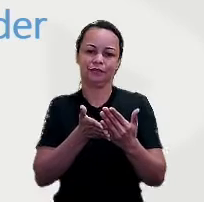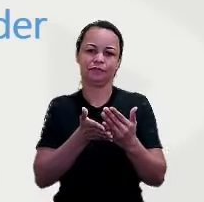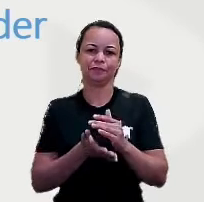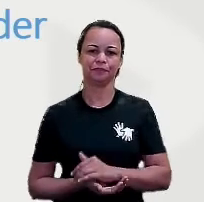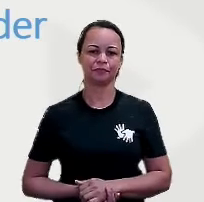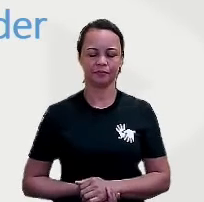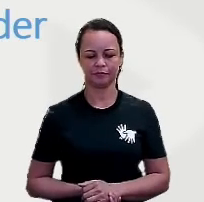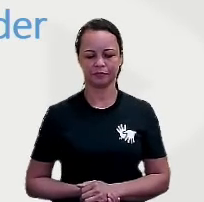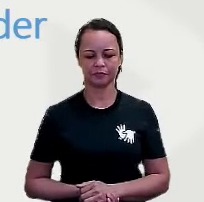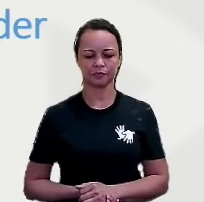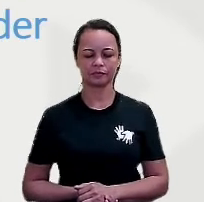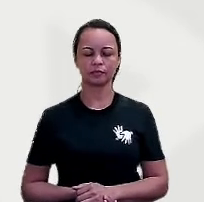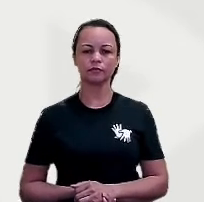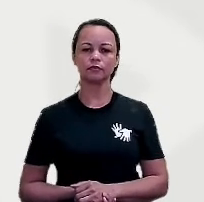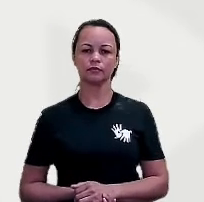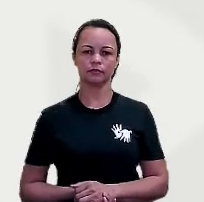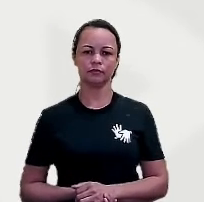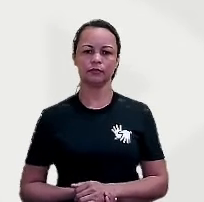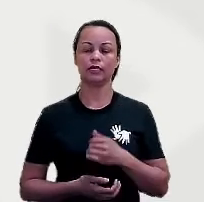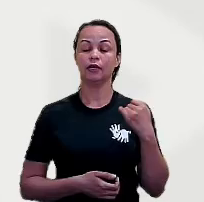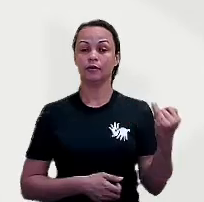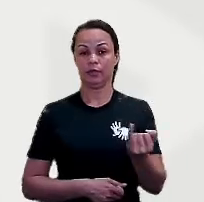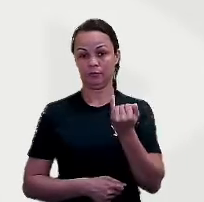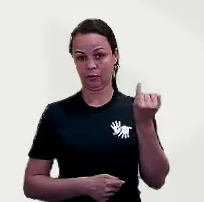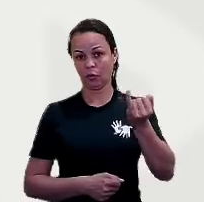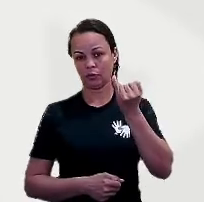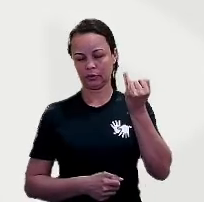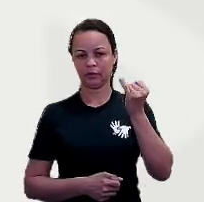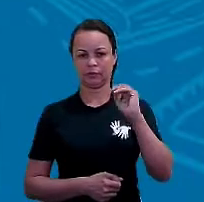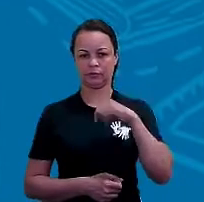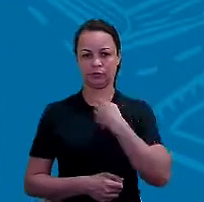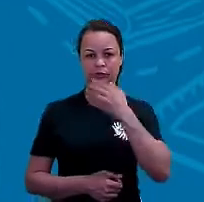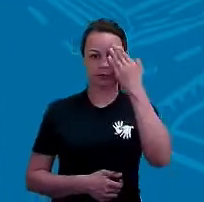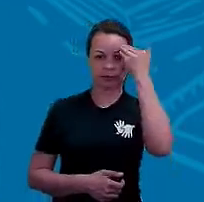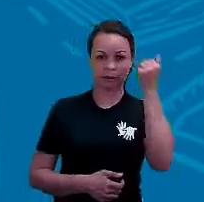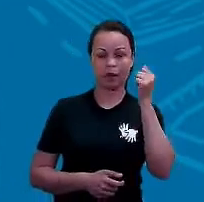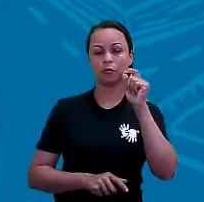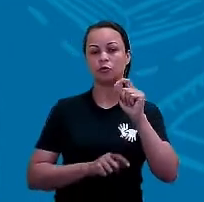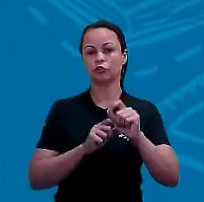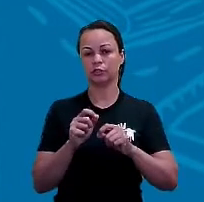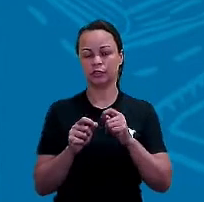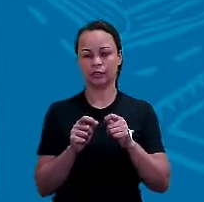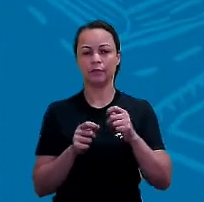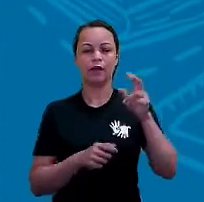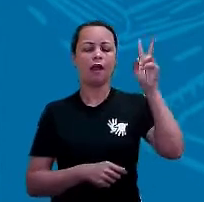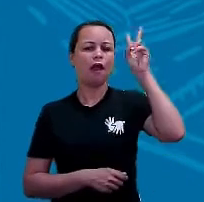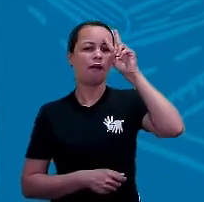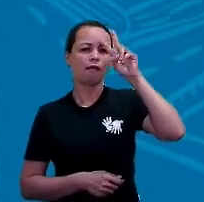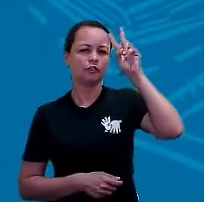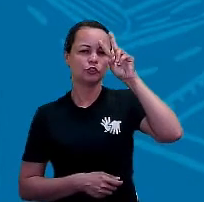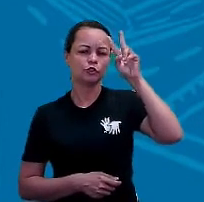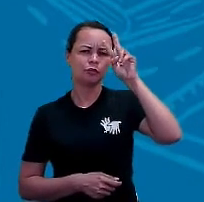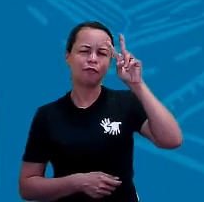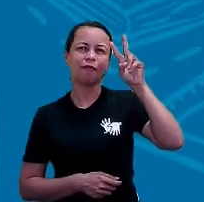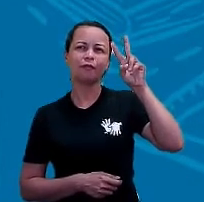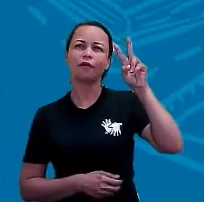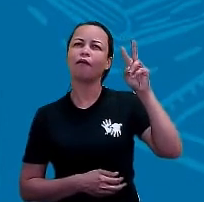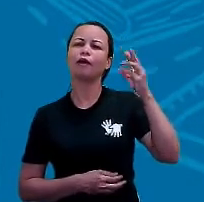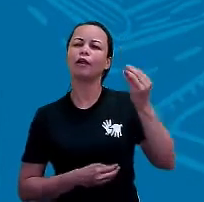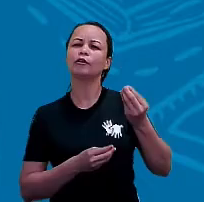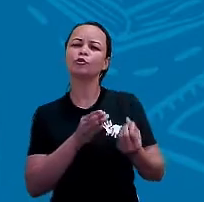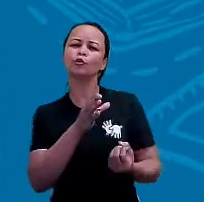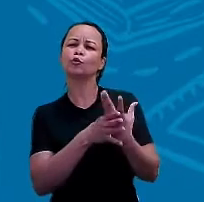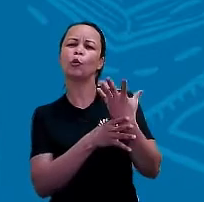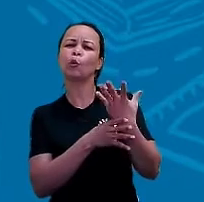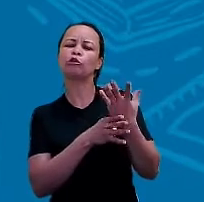vejam só, é muito importante a gente saber que uma história, ela não surge